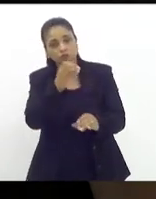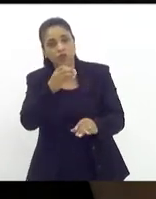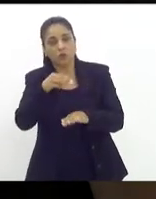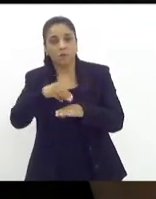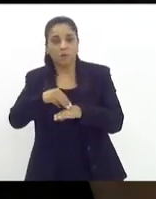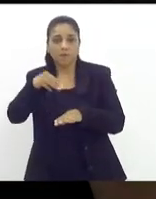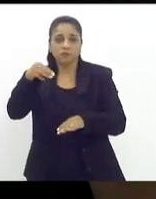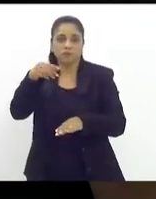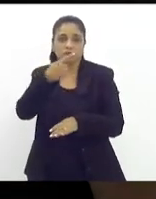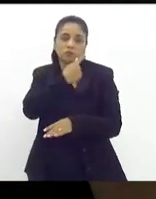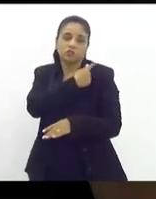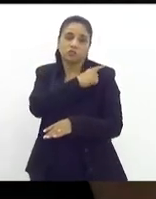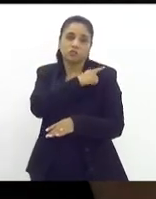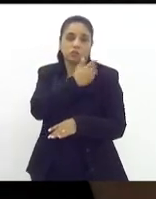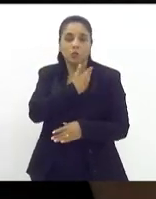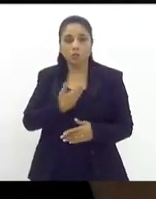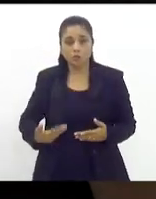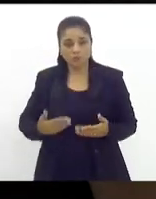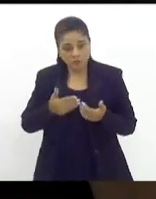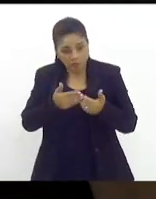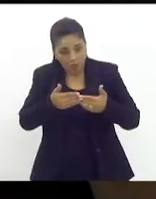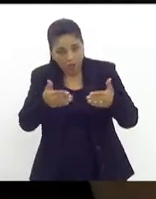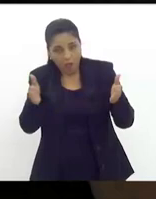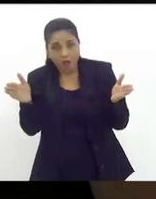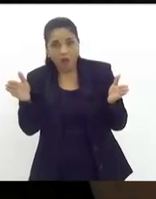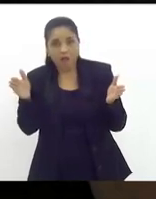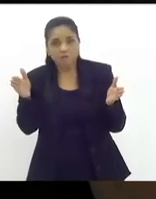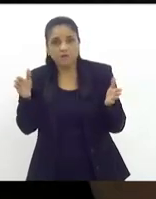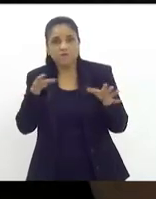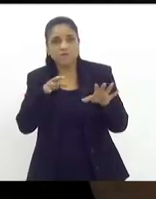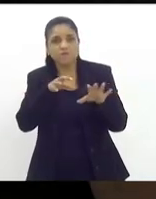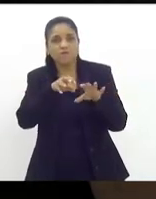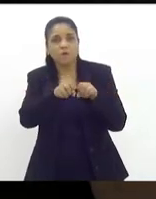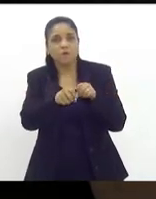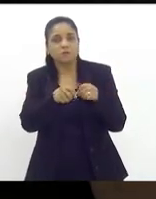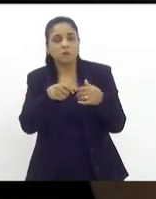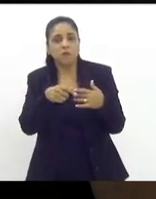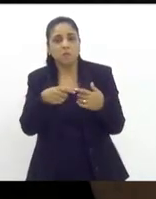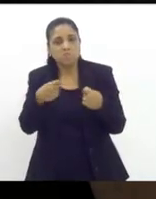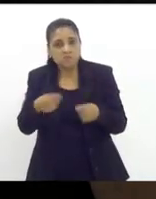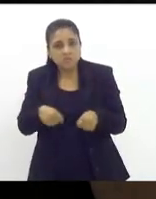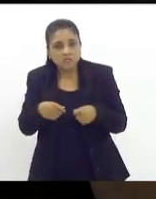gestão pública? Você abre um campo imenso. Por que tem que ser contador?